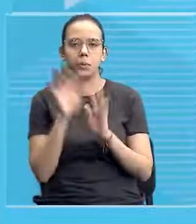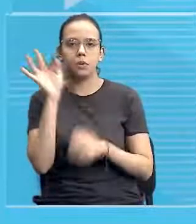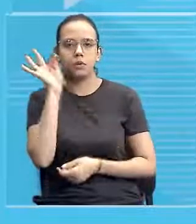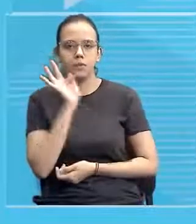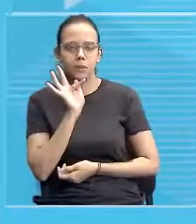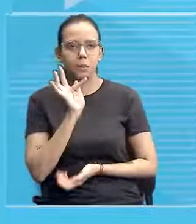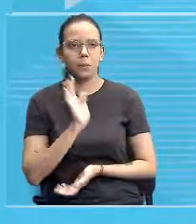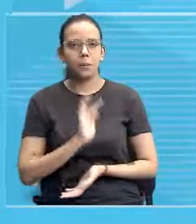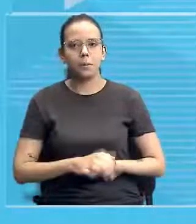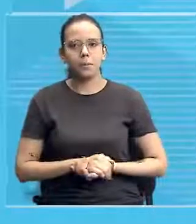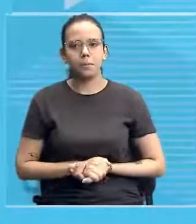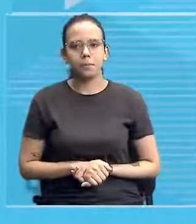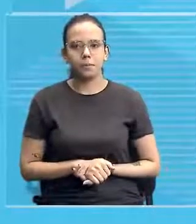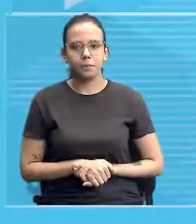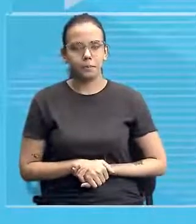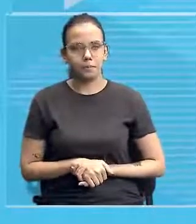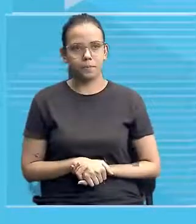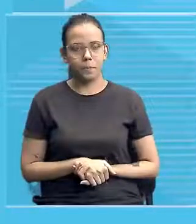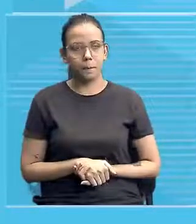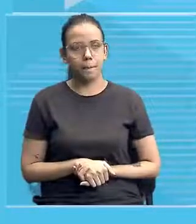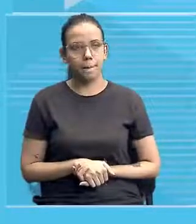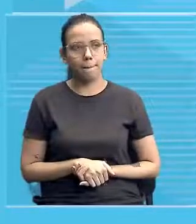tá?